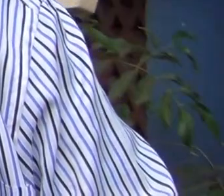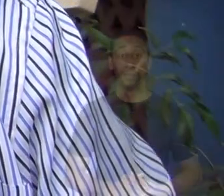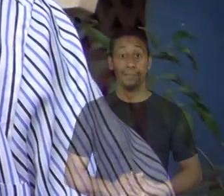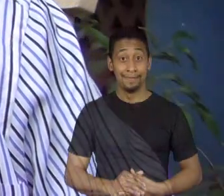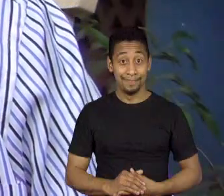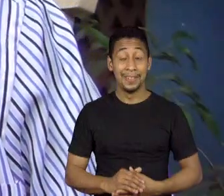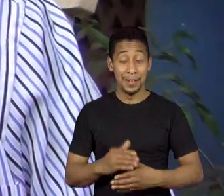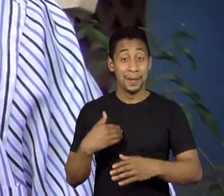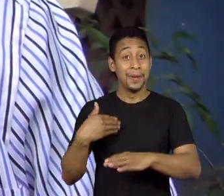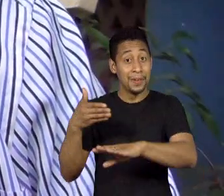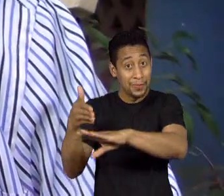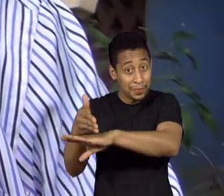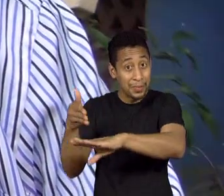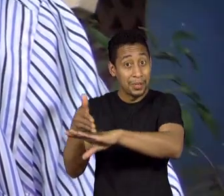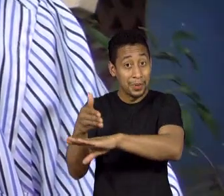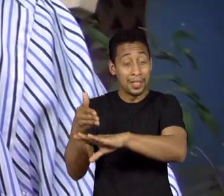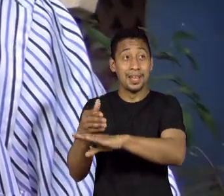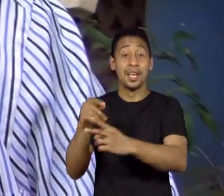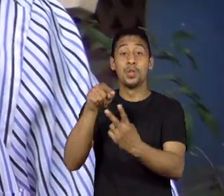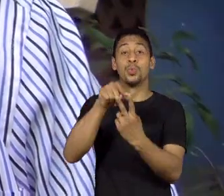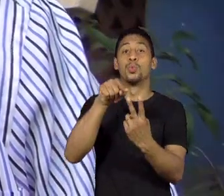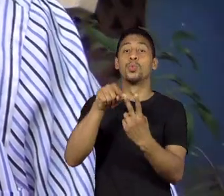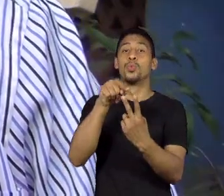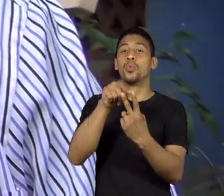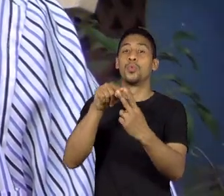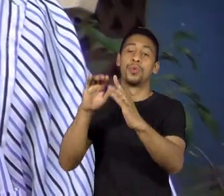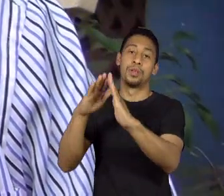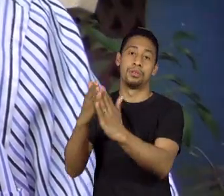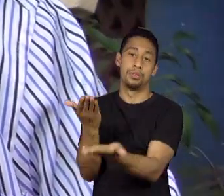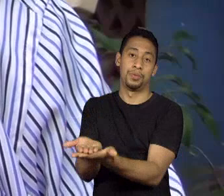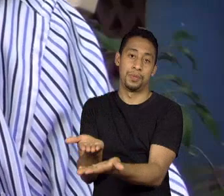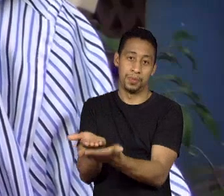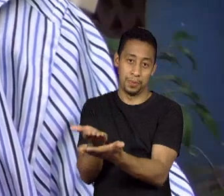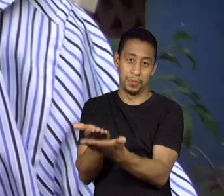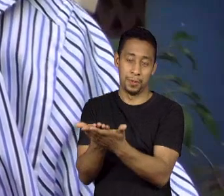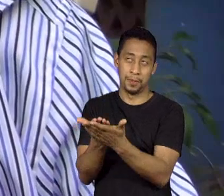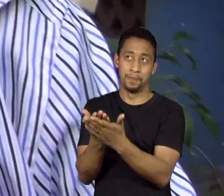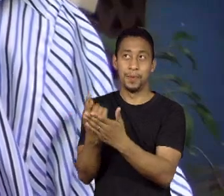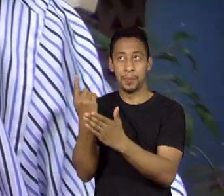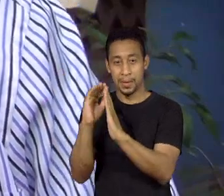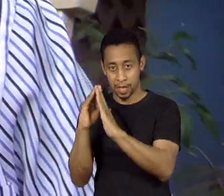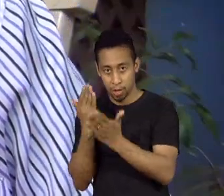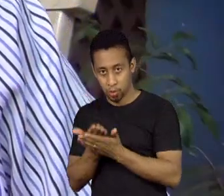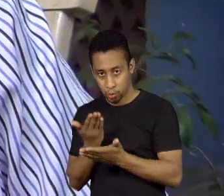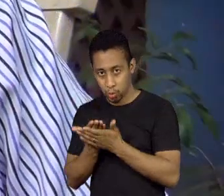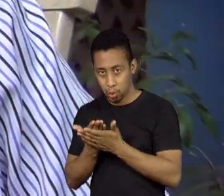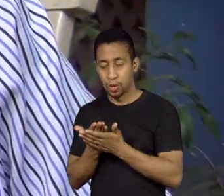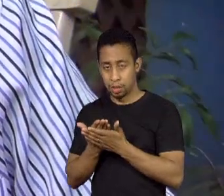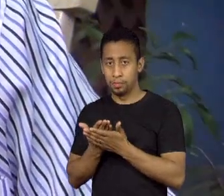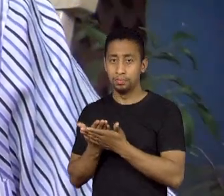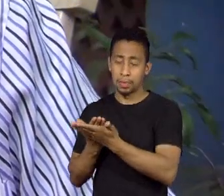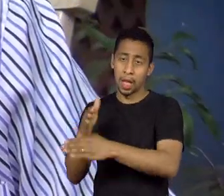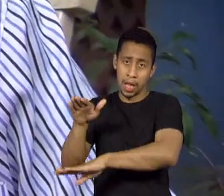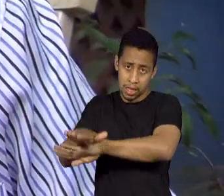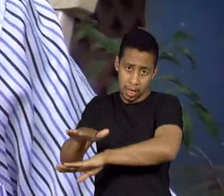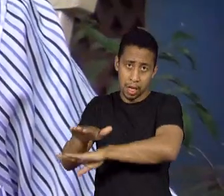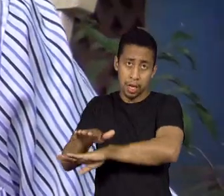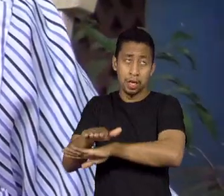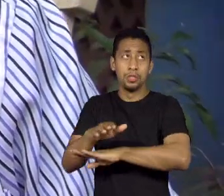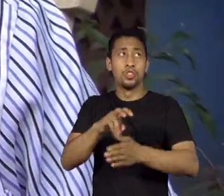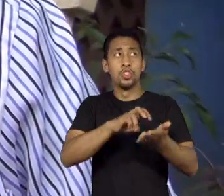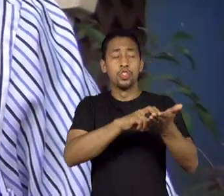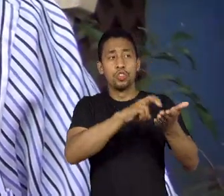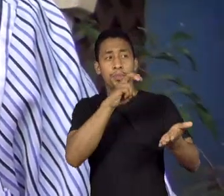Eu frequentei 2 escolas e 2 instituições. Uma que falava em íris, que era tarde, e de manhã